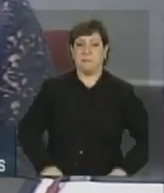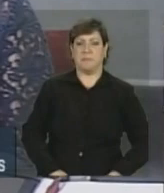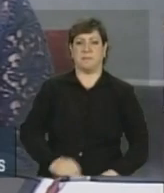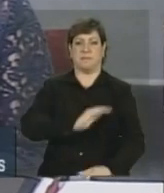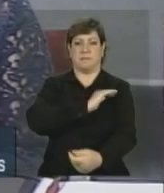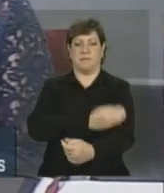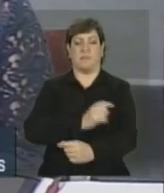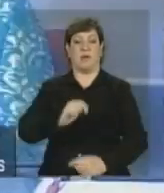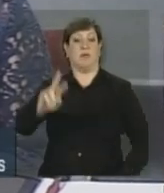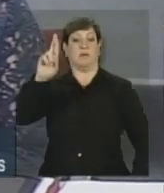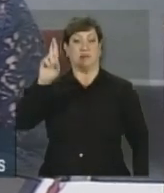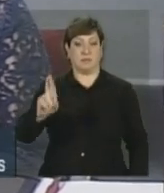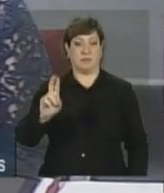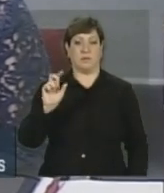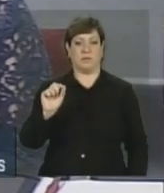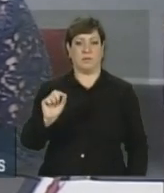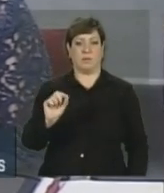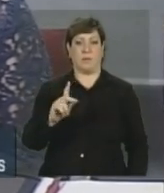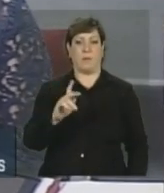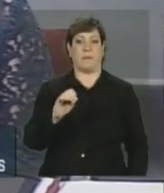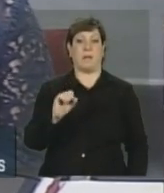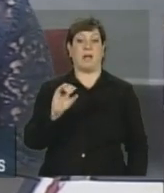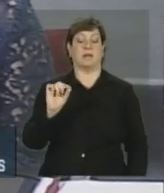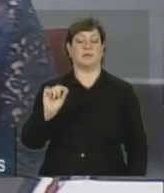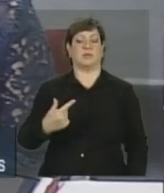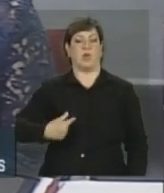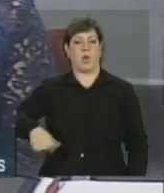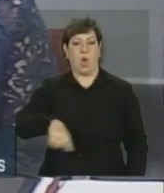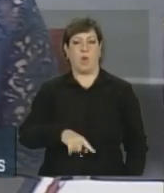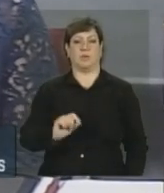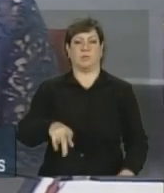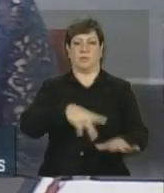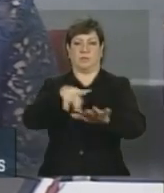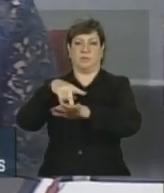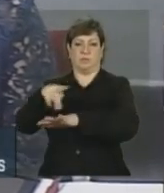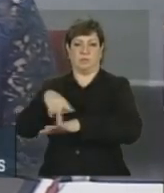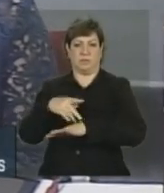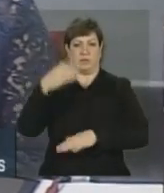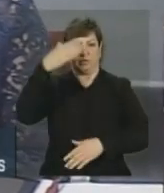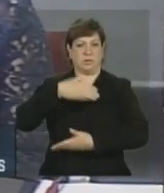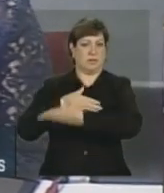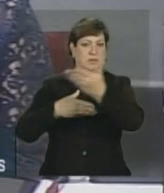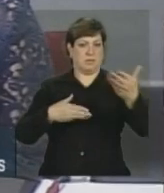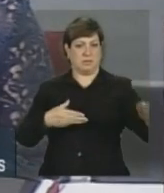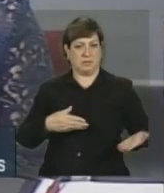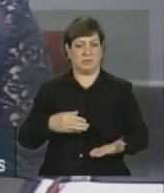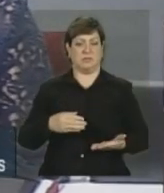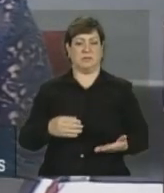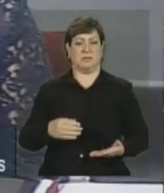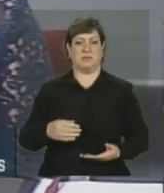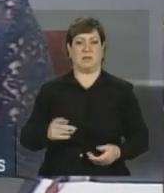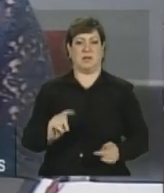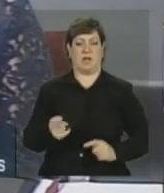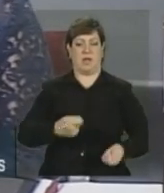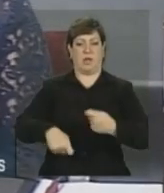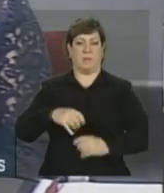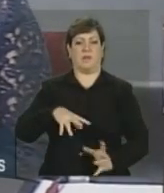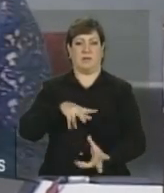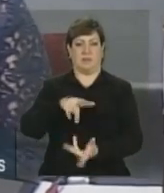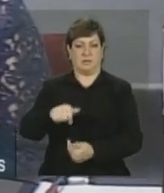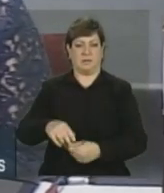de representar o peso de nossas economias no cenário econômico